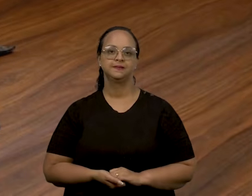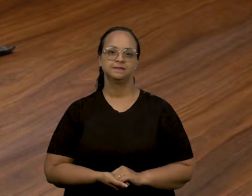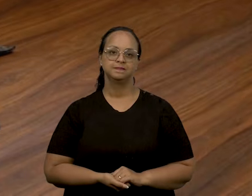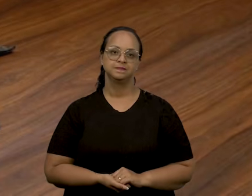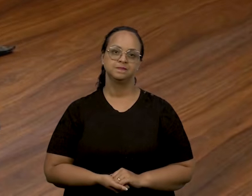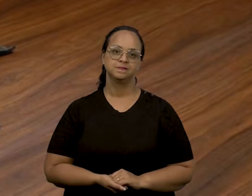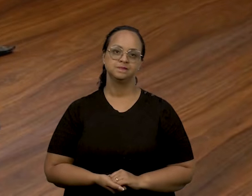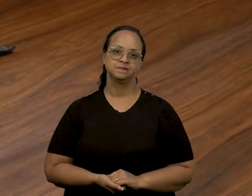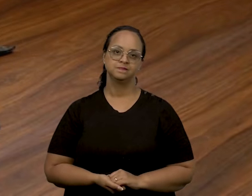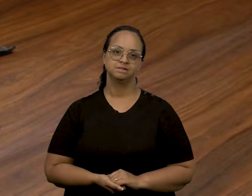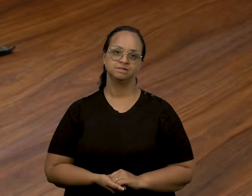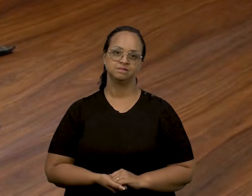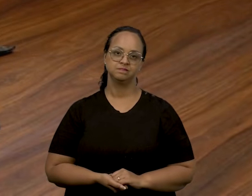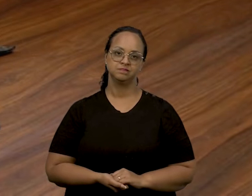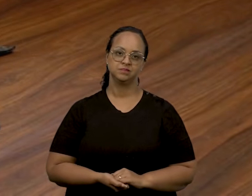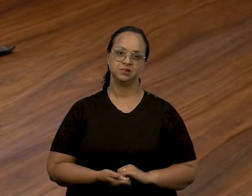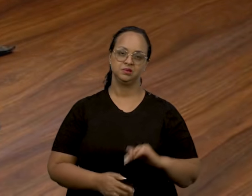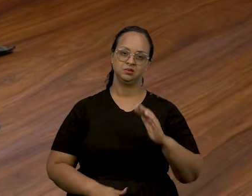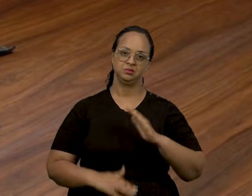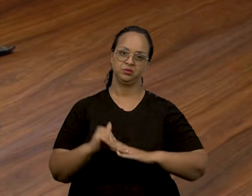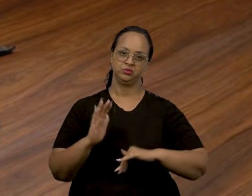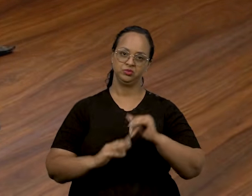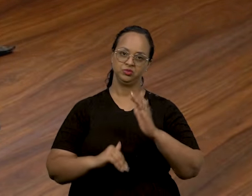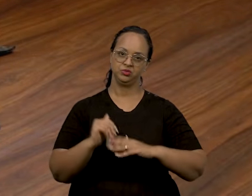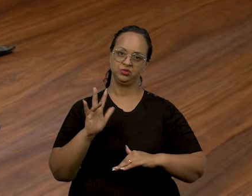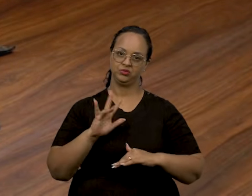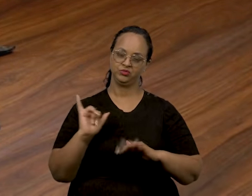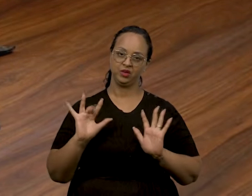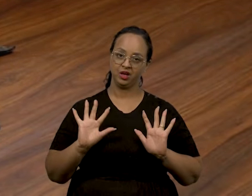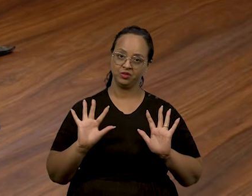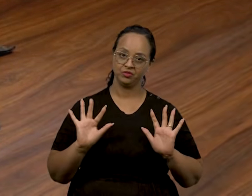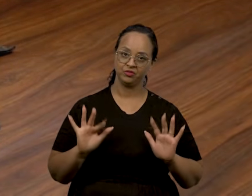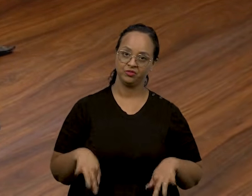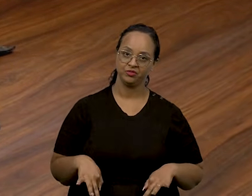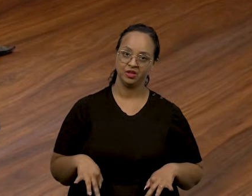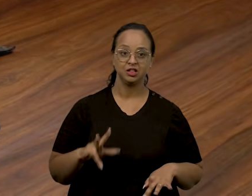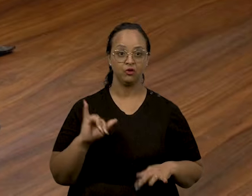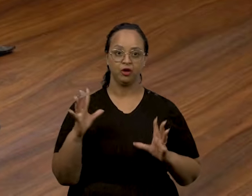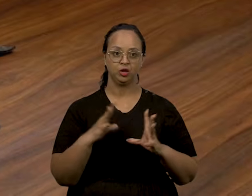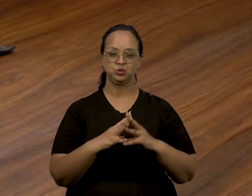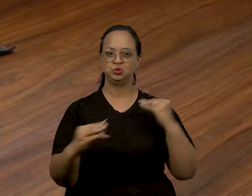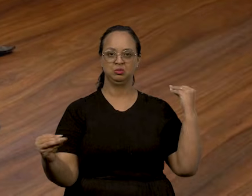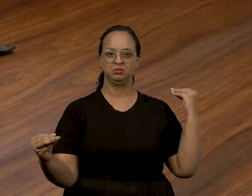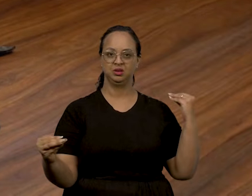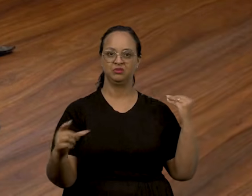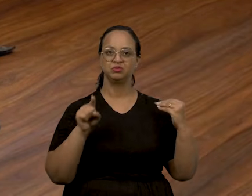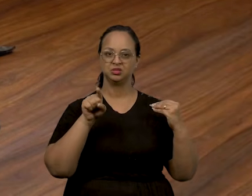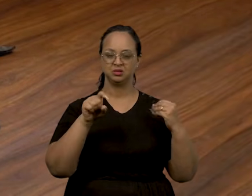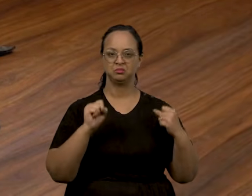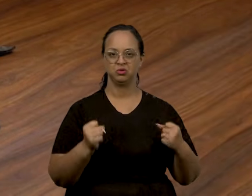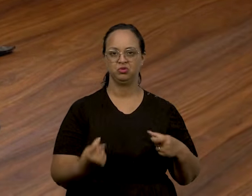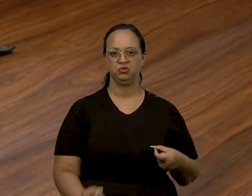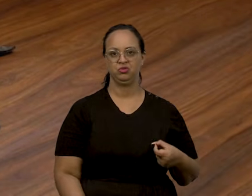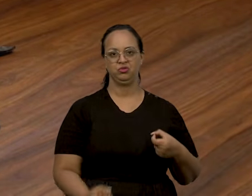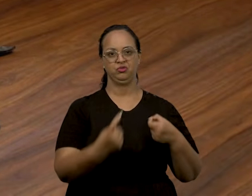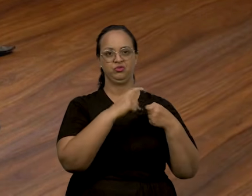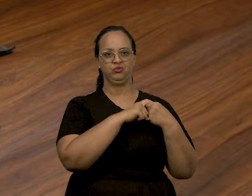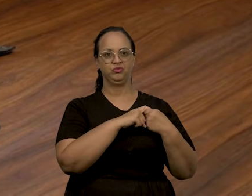Nosso Profissões Bíblicas vai encerrar, mas não vai desaparecer, né? Então você pode acessar